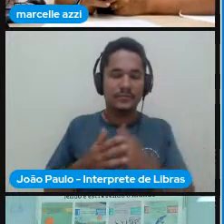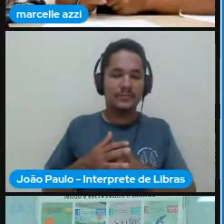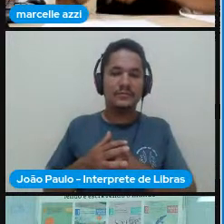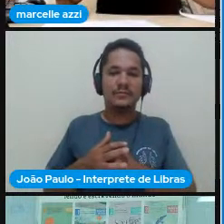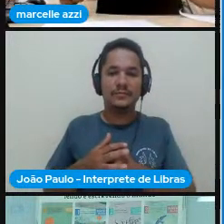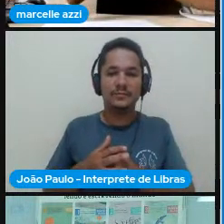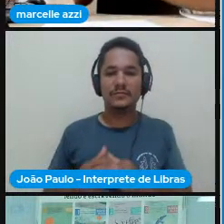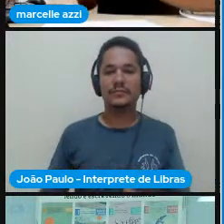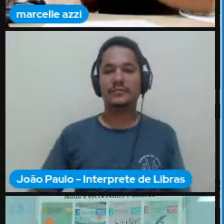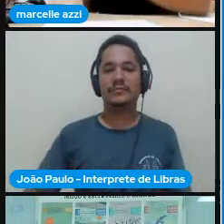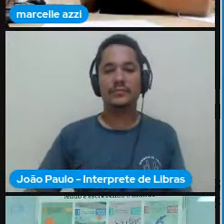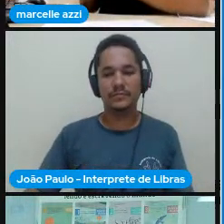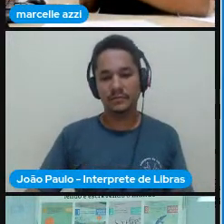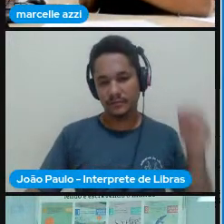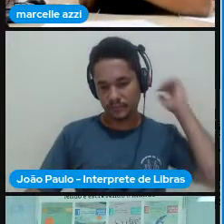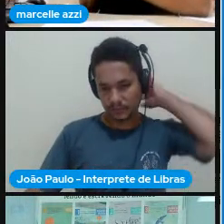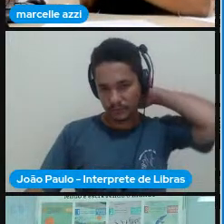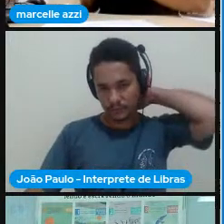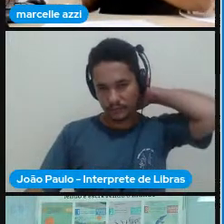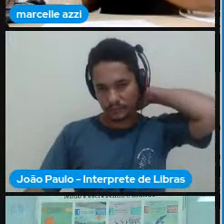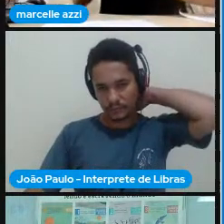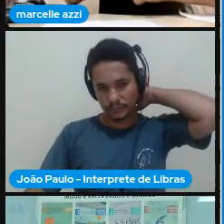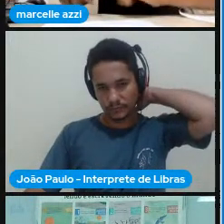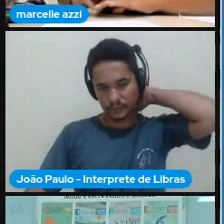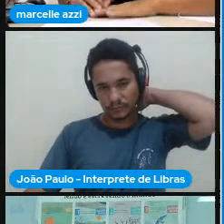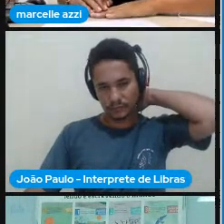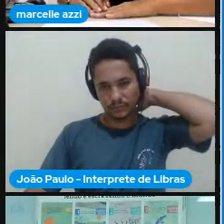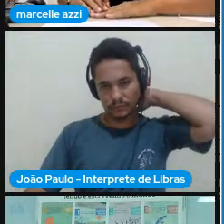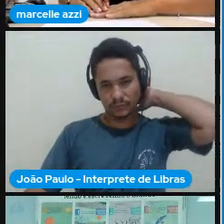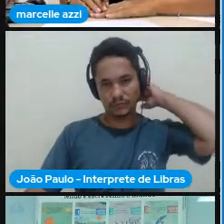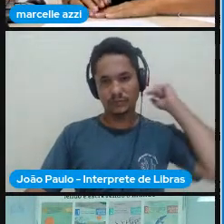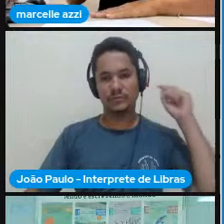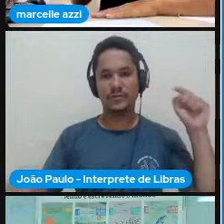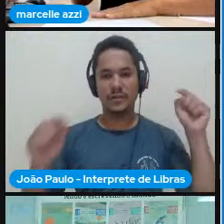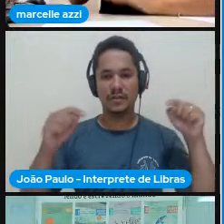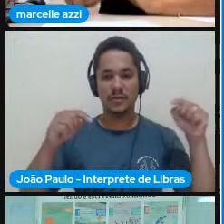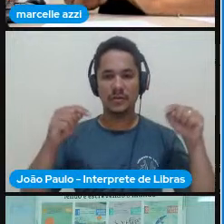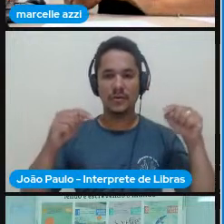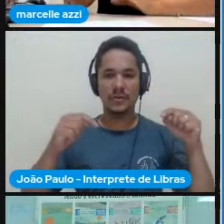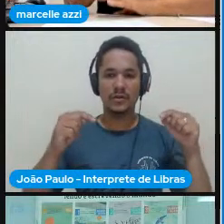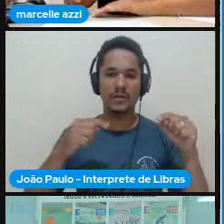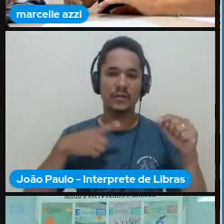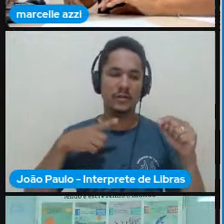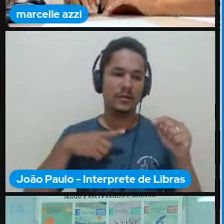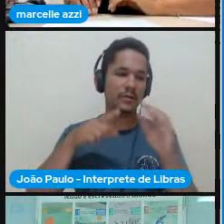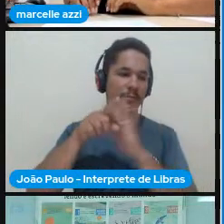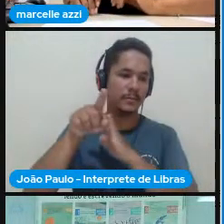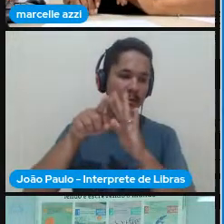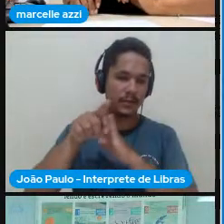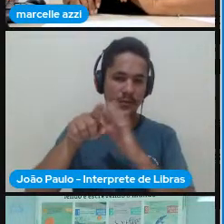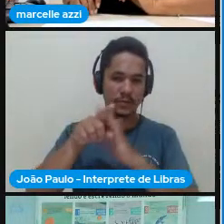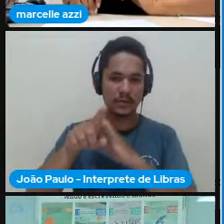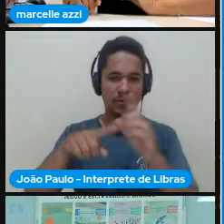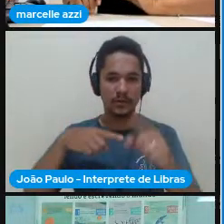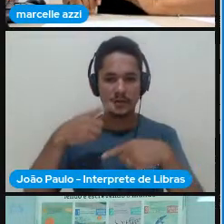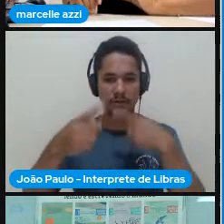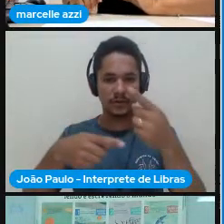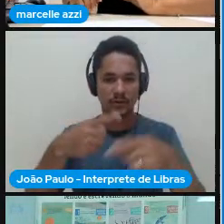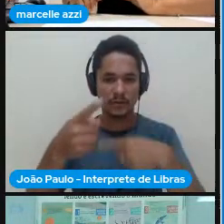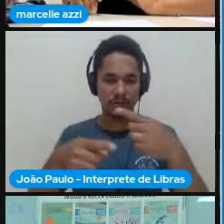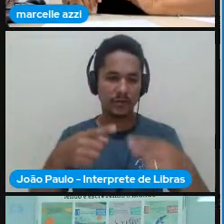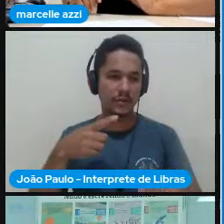primeiro conversar com as nossas duas convidadas e depois você responde as perguntas, ou você já quer responder um pouquinho sobre o Qualifica